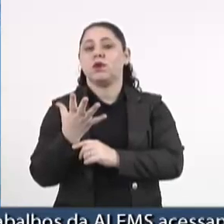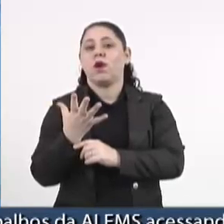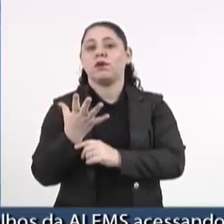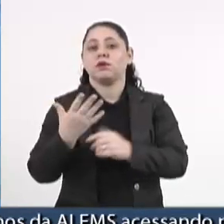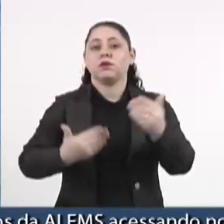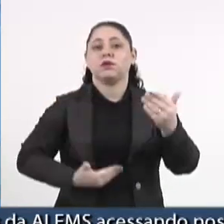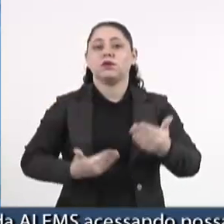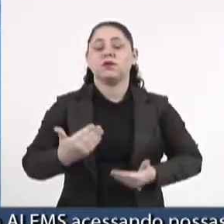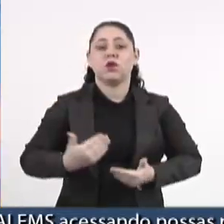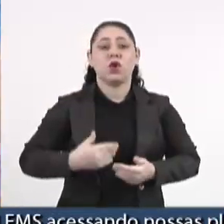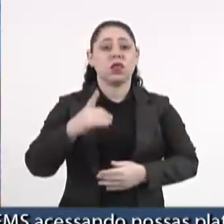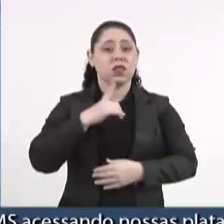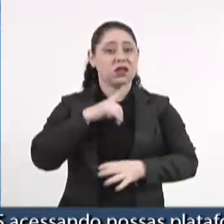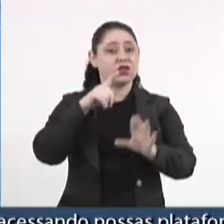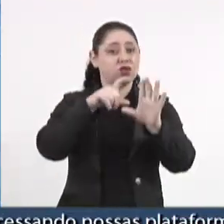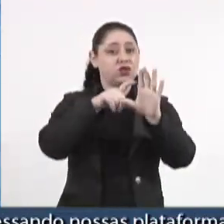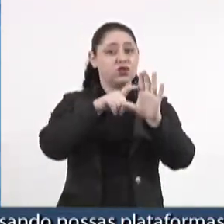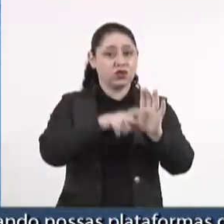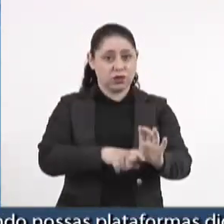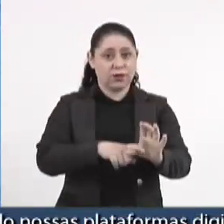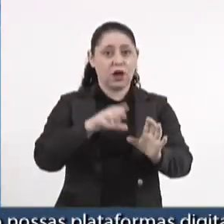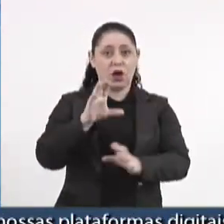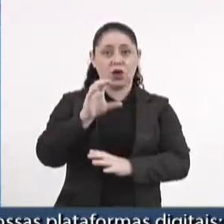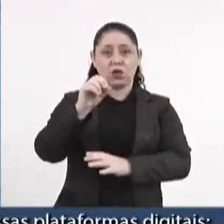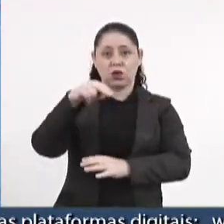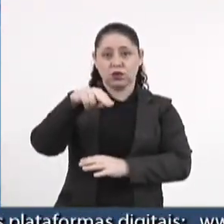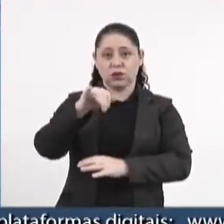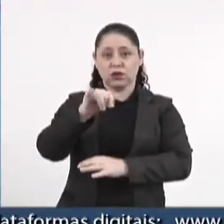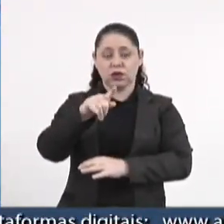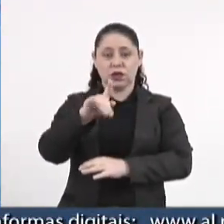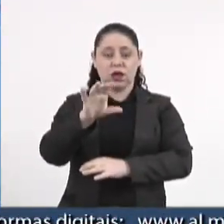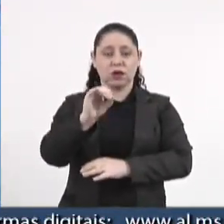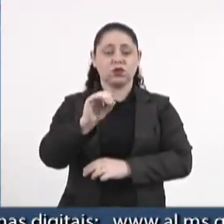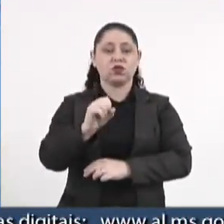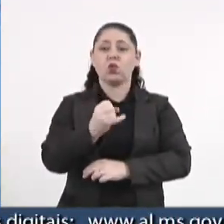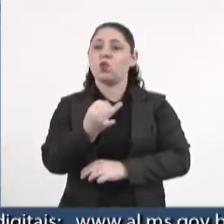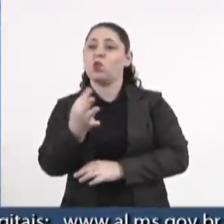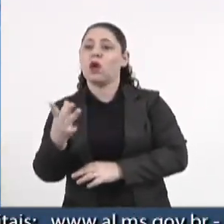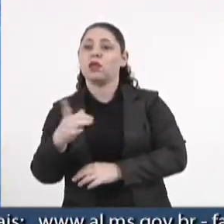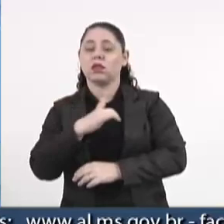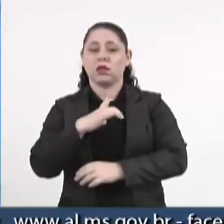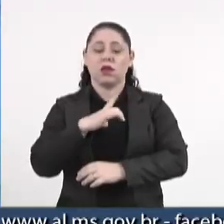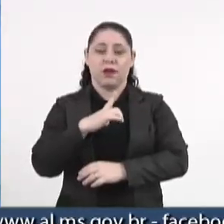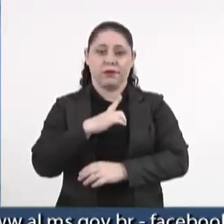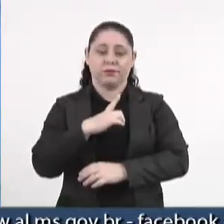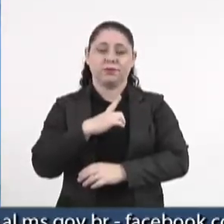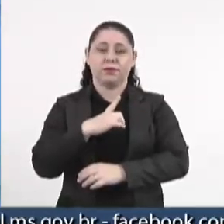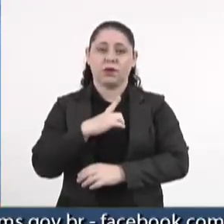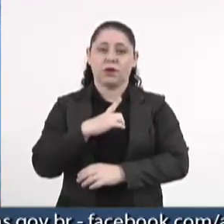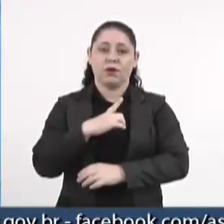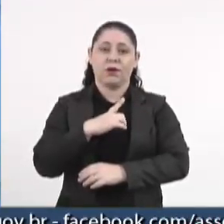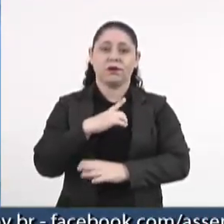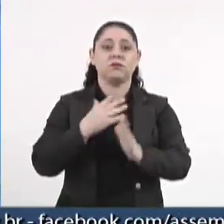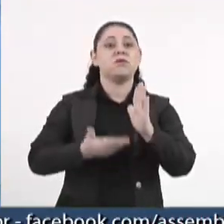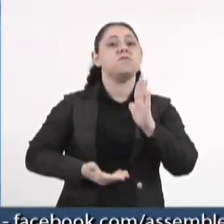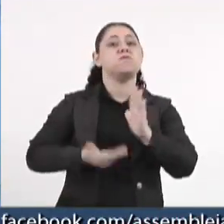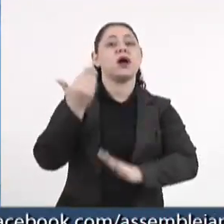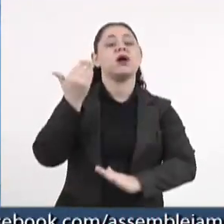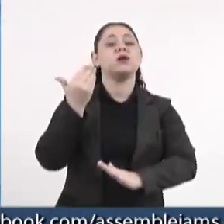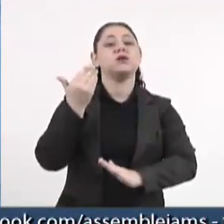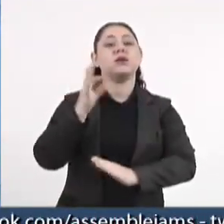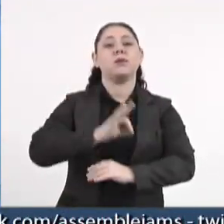estes servidores possuem consignados, quanto destes servidores possuem consignados acima do